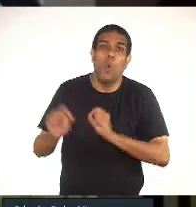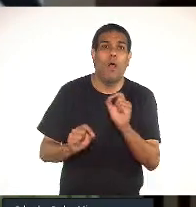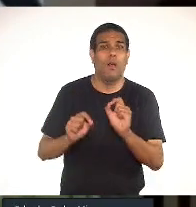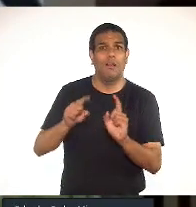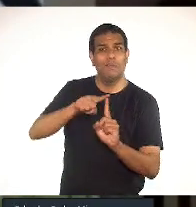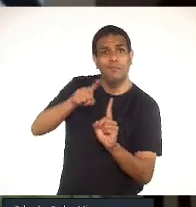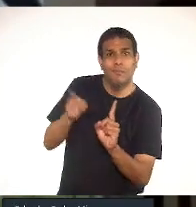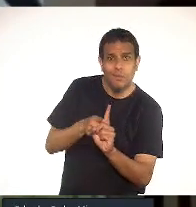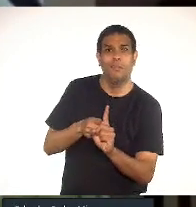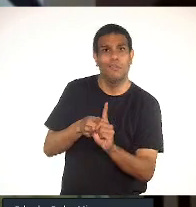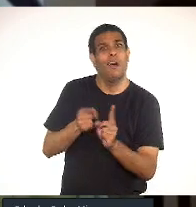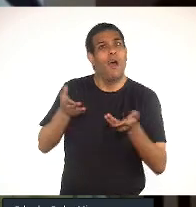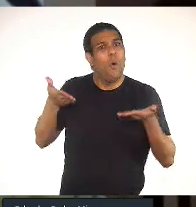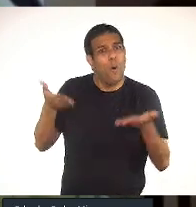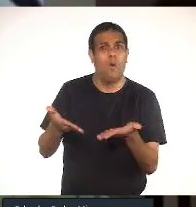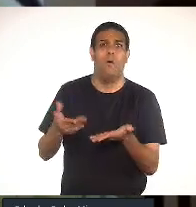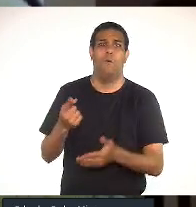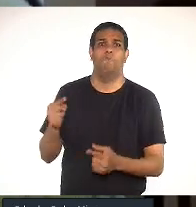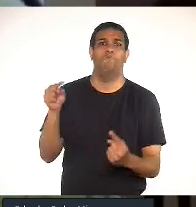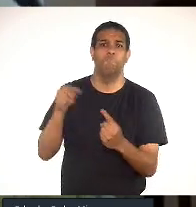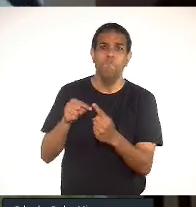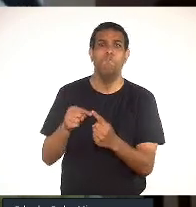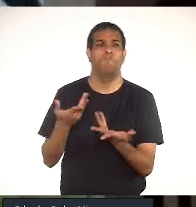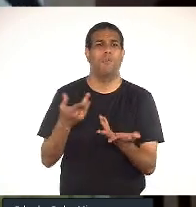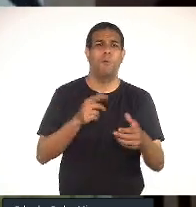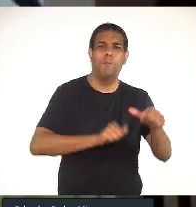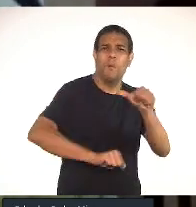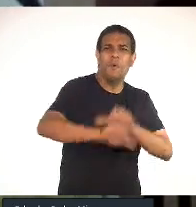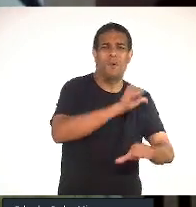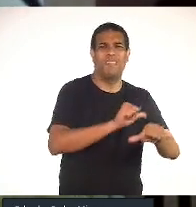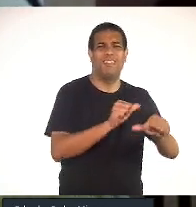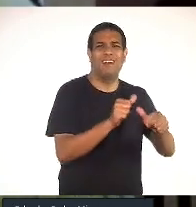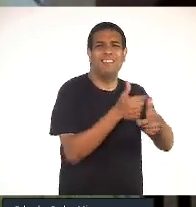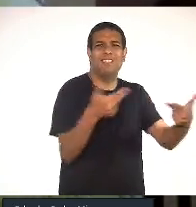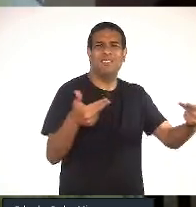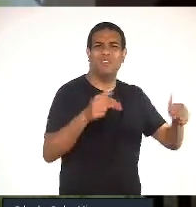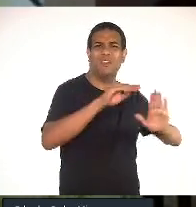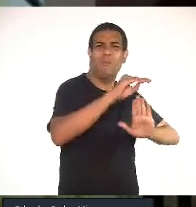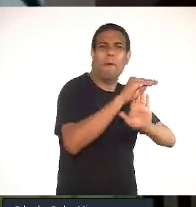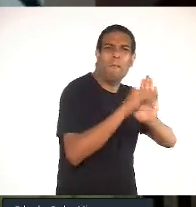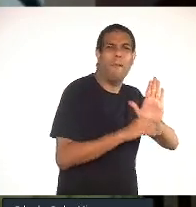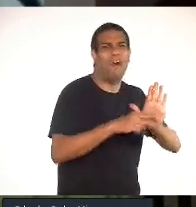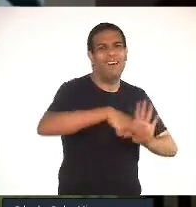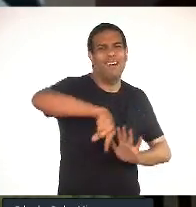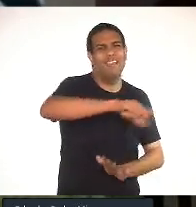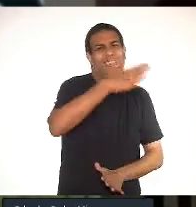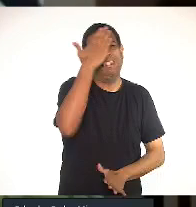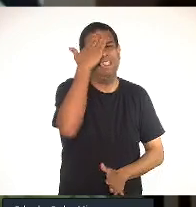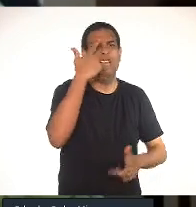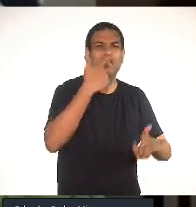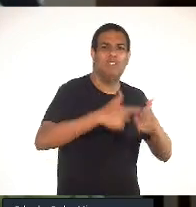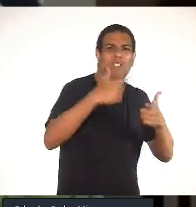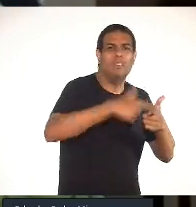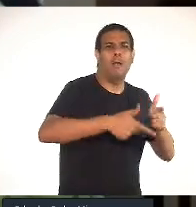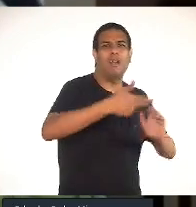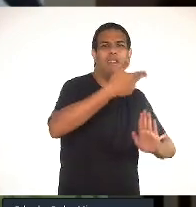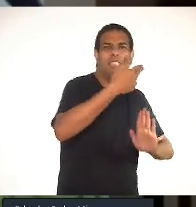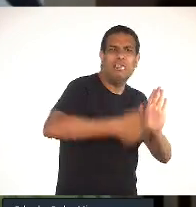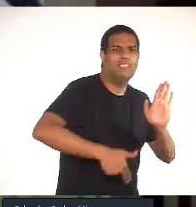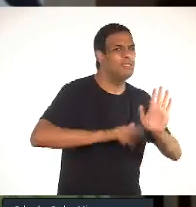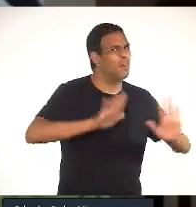está contestando a industrialização do parto, a generalização das cesáreas, com tudo isso